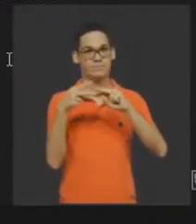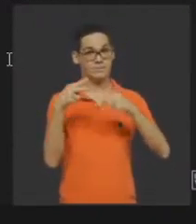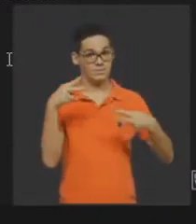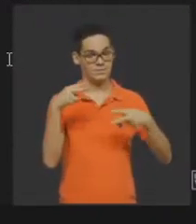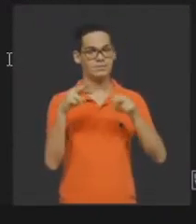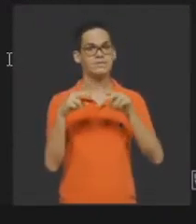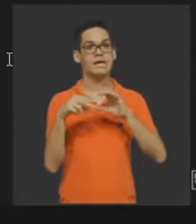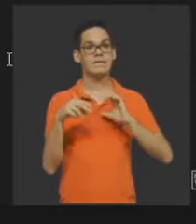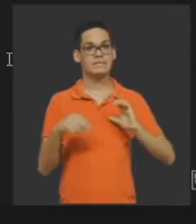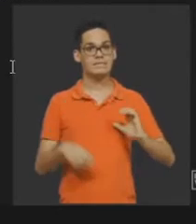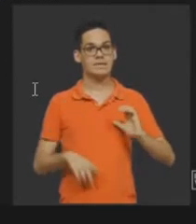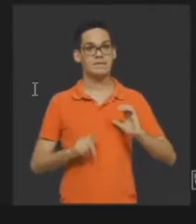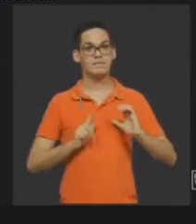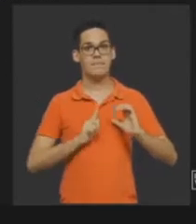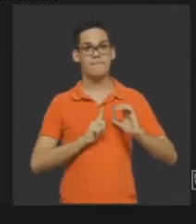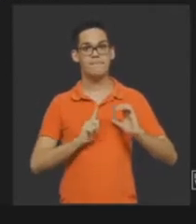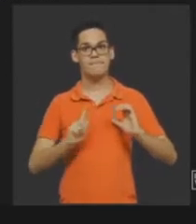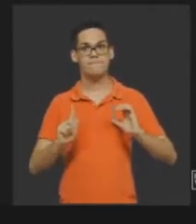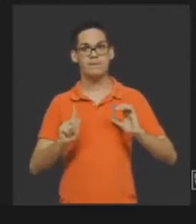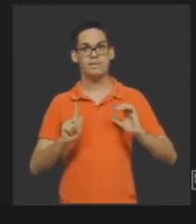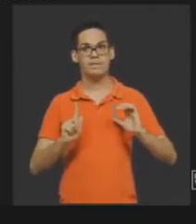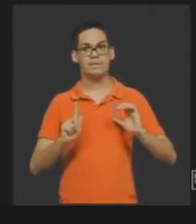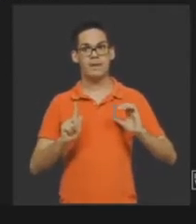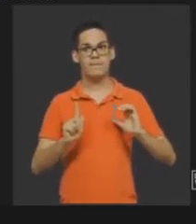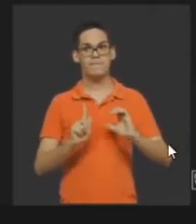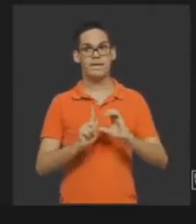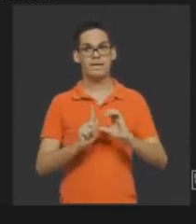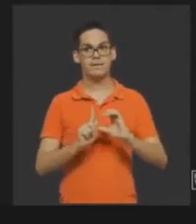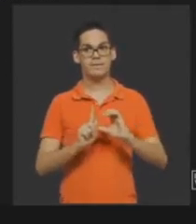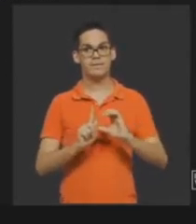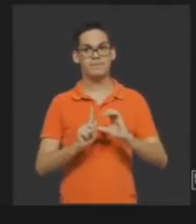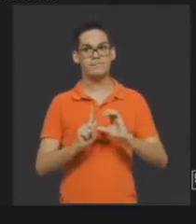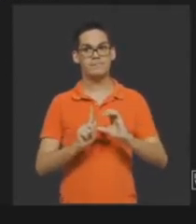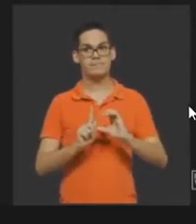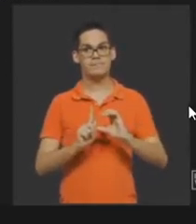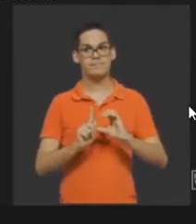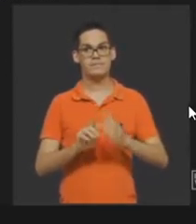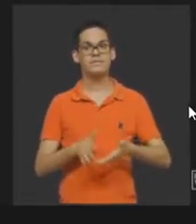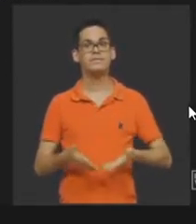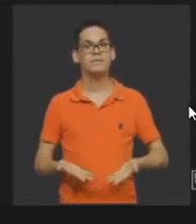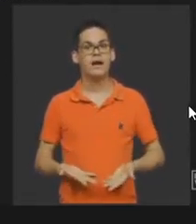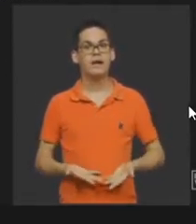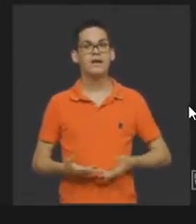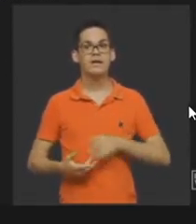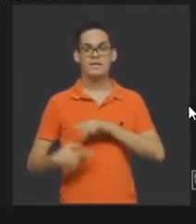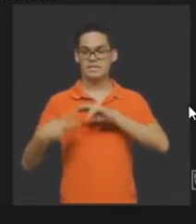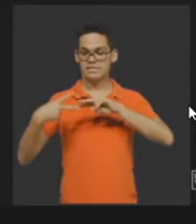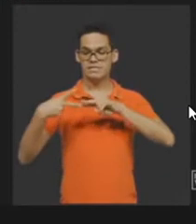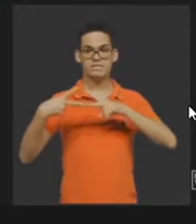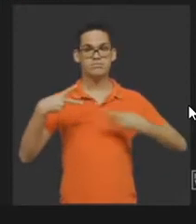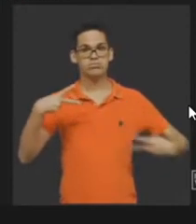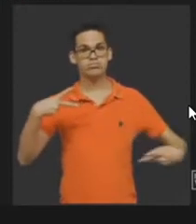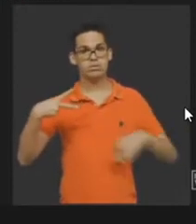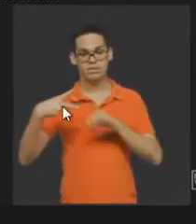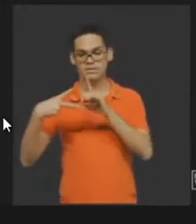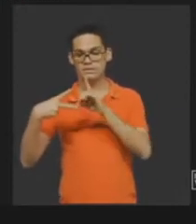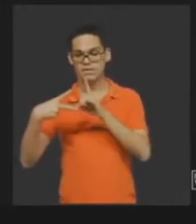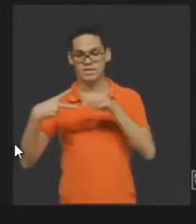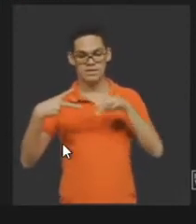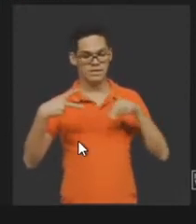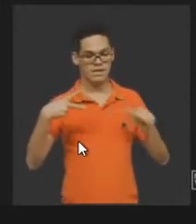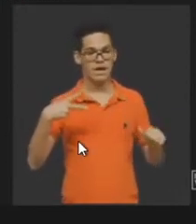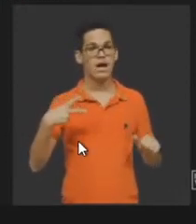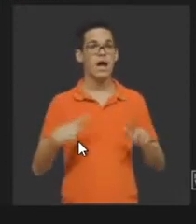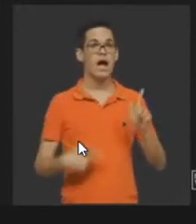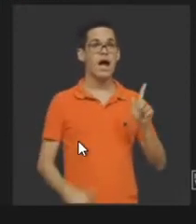E a citosina se liga à guanina. No DNA é sempre isso aqui. A adenina só é capaz